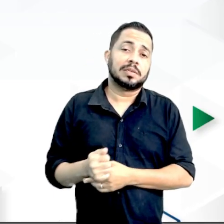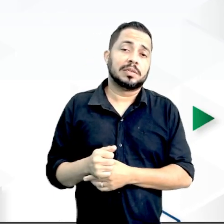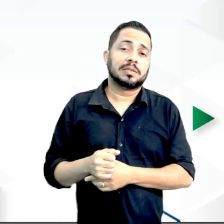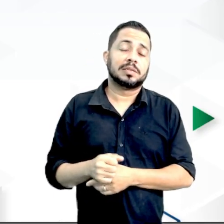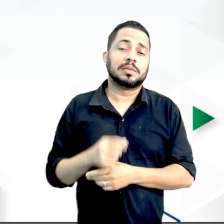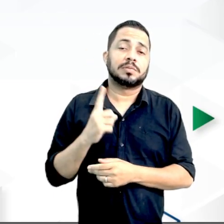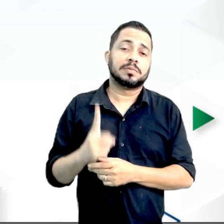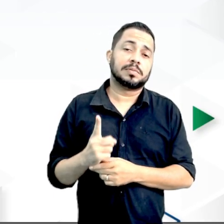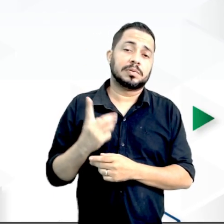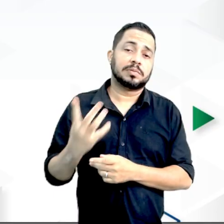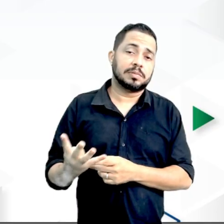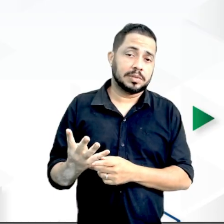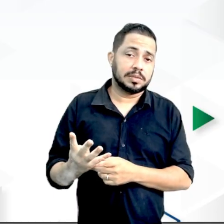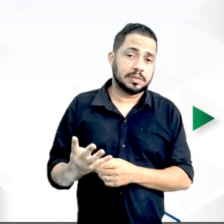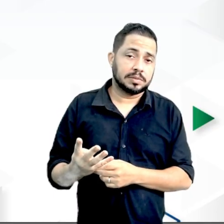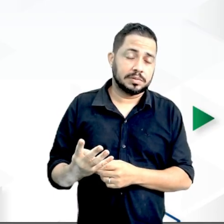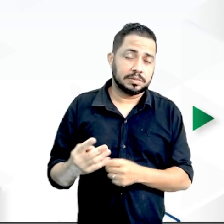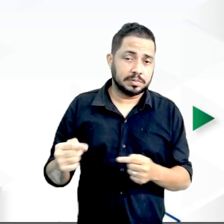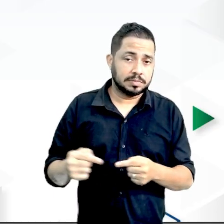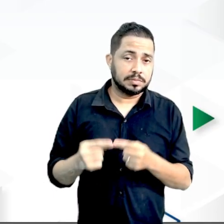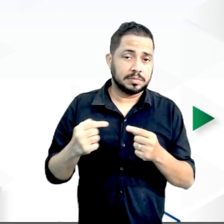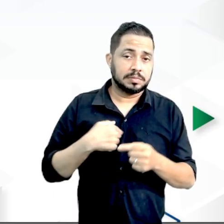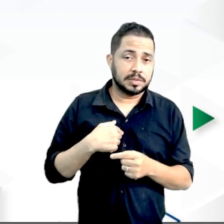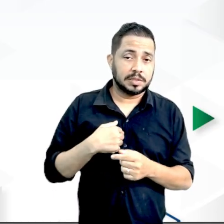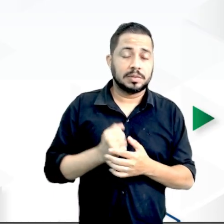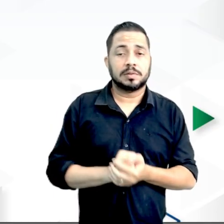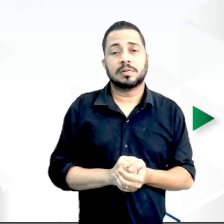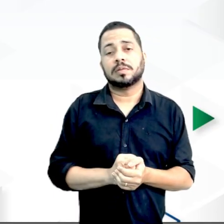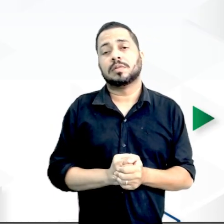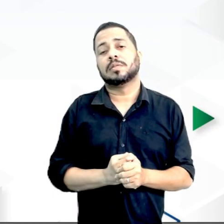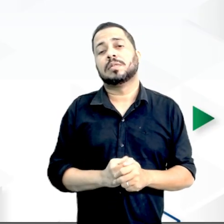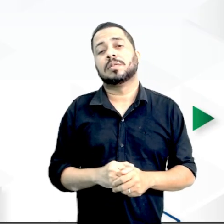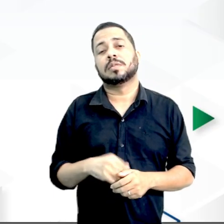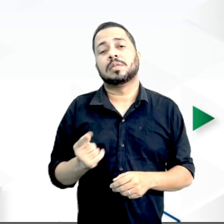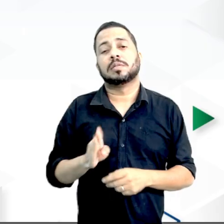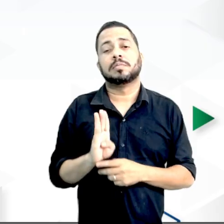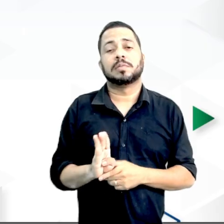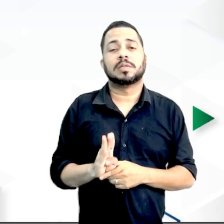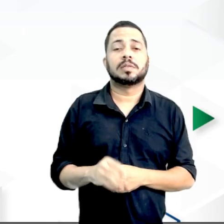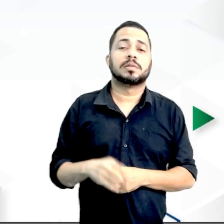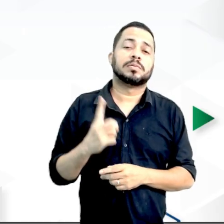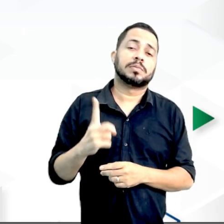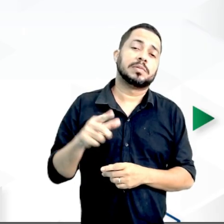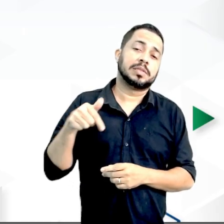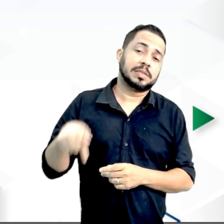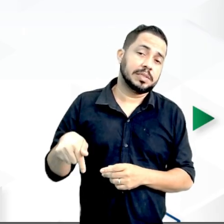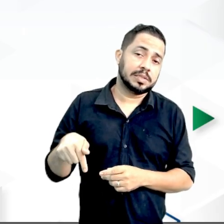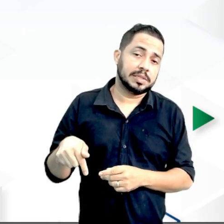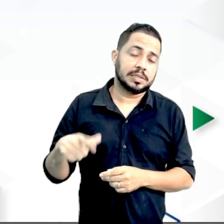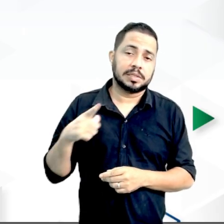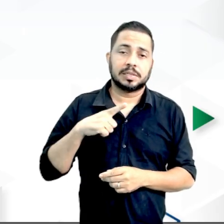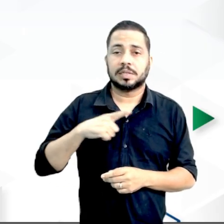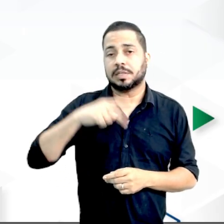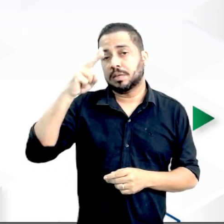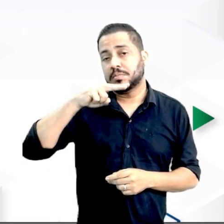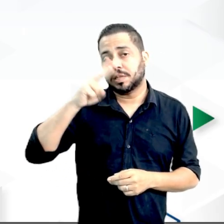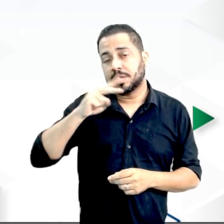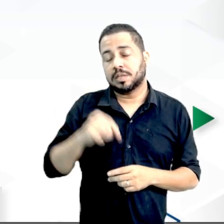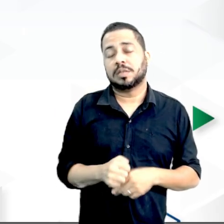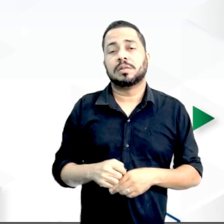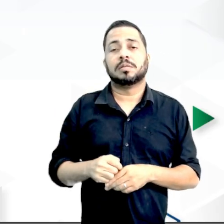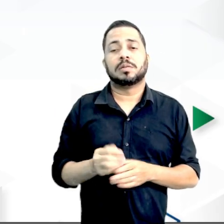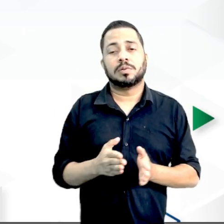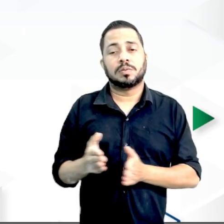1 e 4. Confere comigo? E é lógico que o par ordenado do B vai ser 1 e 7. Está na mesma coluna, tá